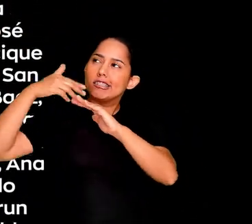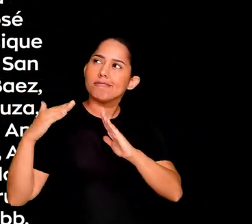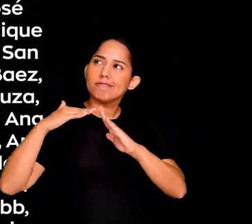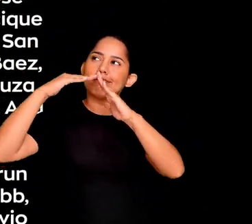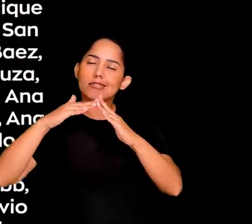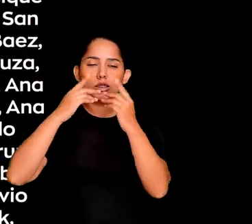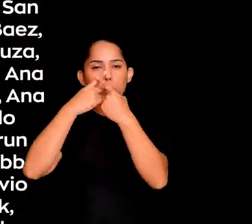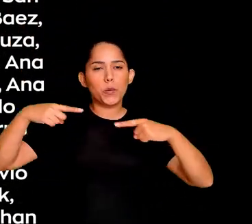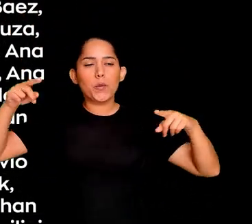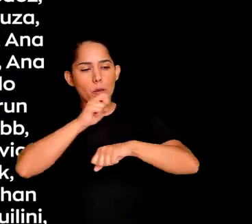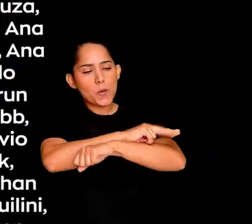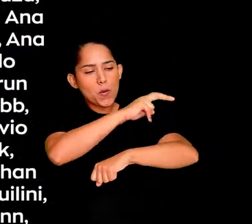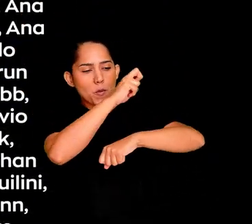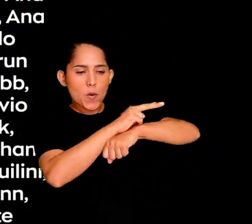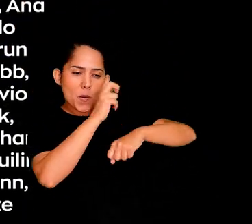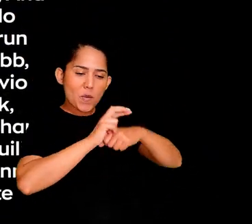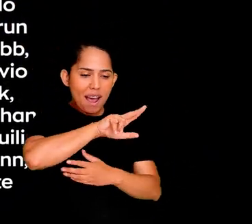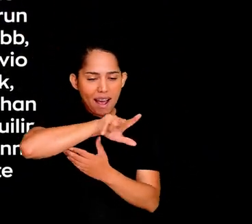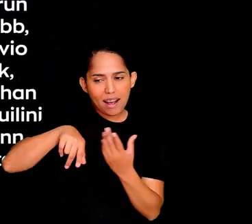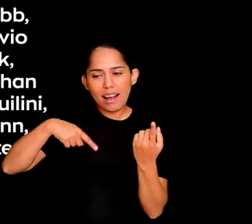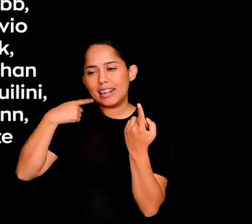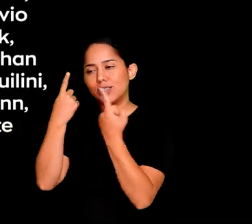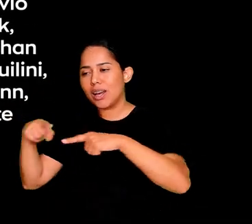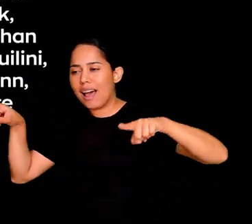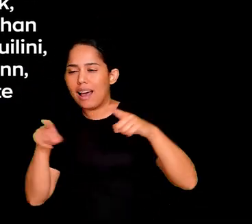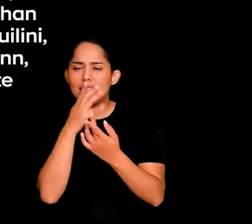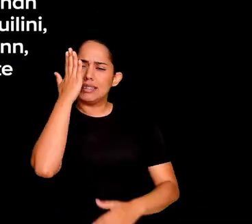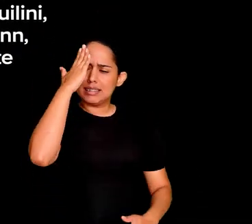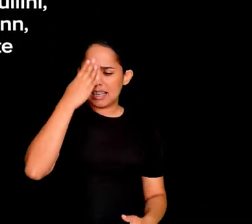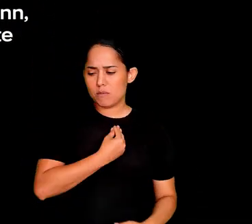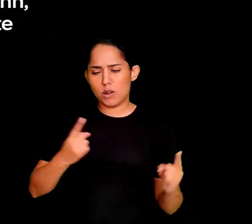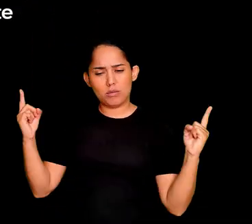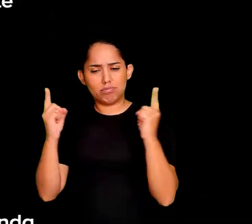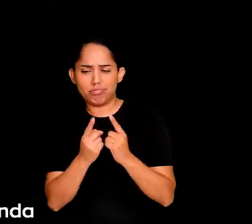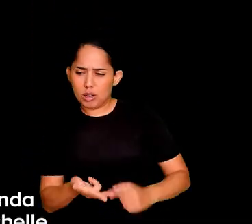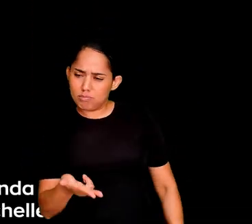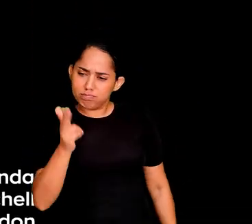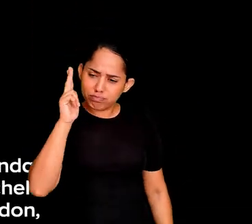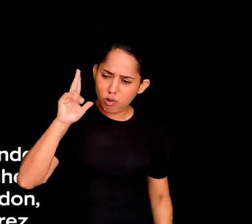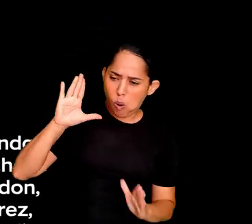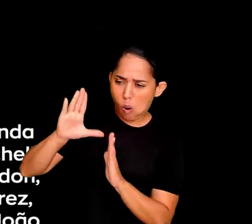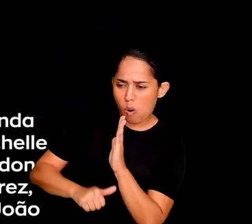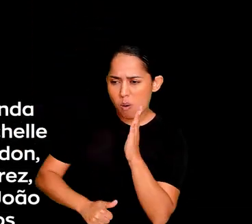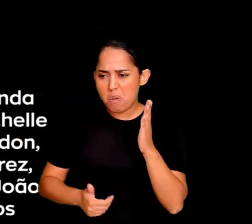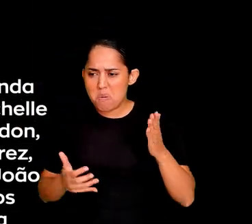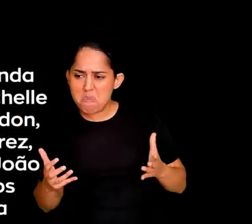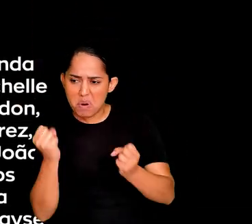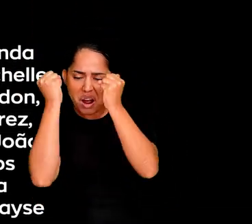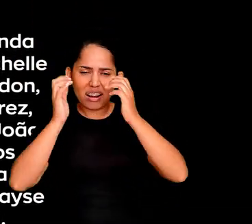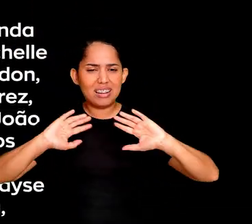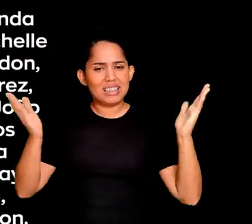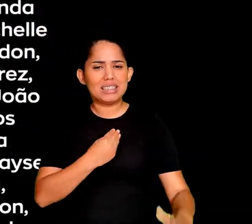ouvindo melodia estranha, gritos, grilos, pitos no jardim. Sabe que a vida é curta, não se rouba, mata,